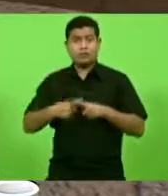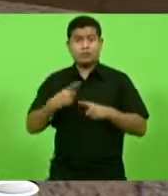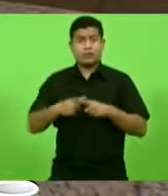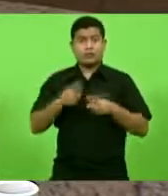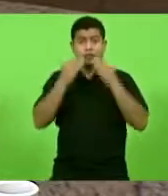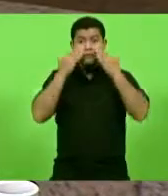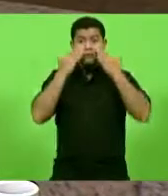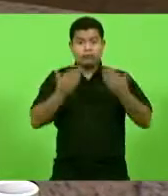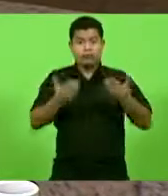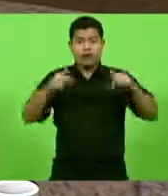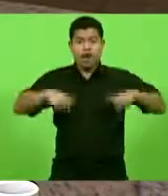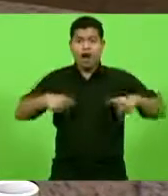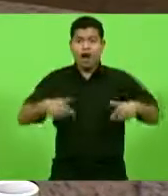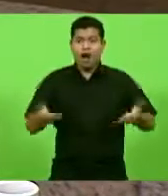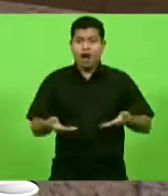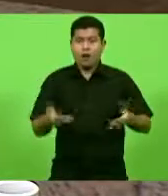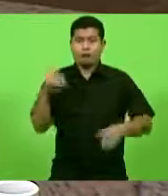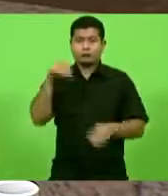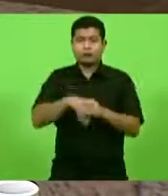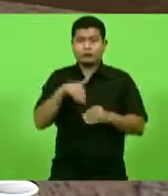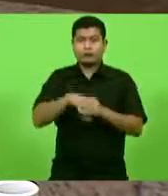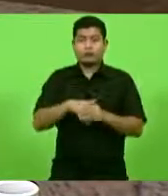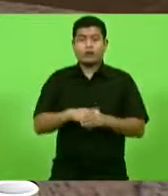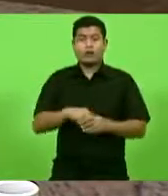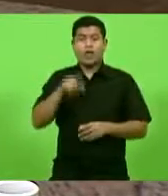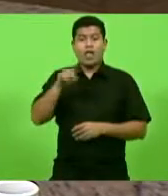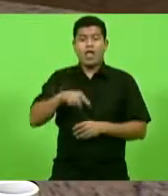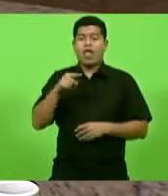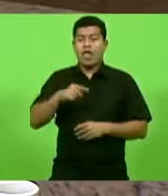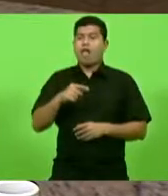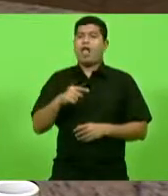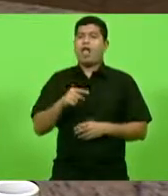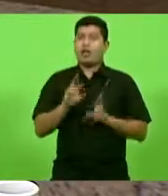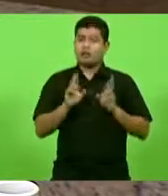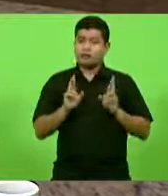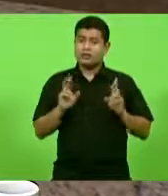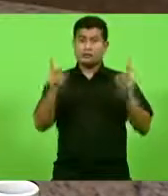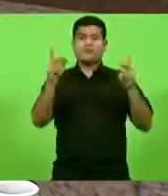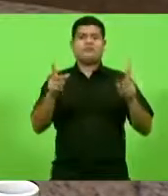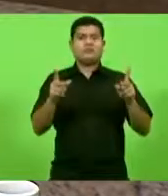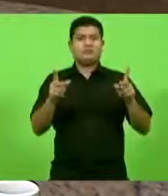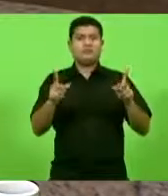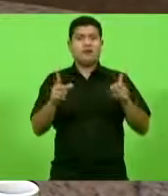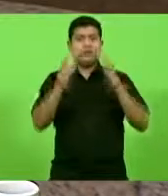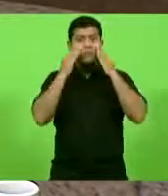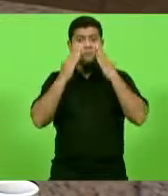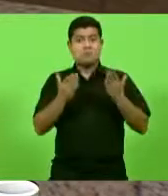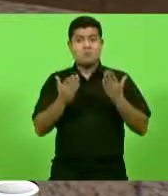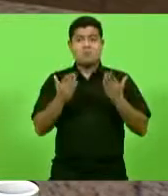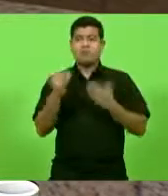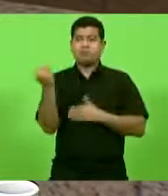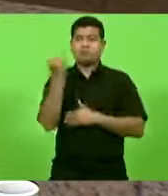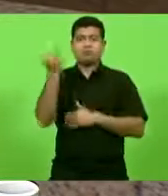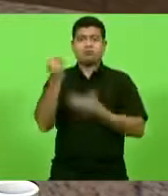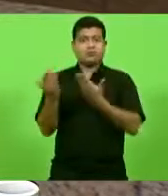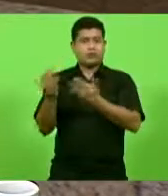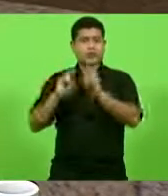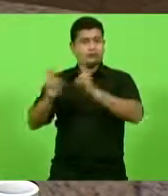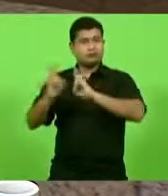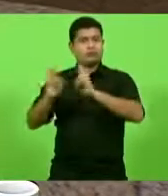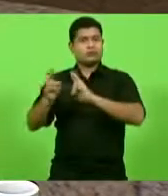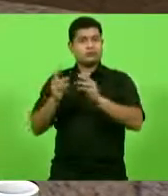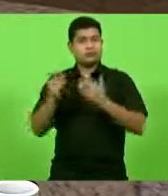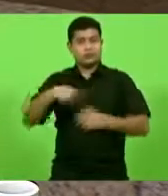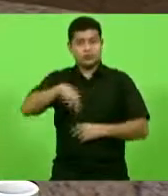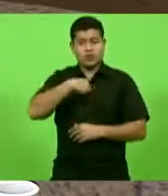dessa votação é uma demonstração ímpar. É algo que realmente mostra a importância da rodovia. Só que nós não podemos ficar